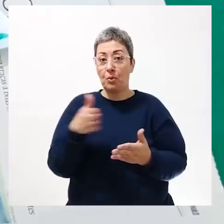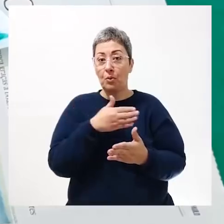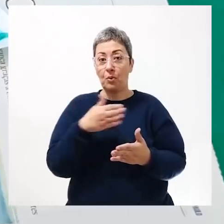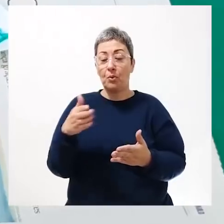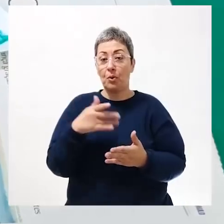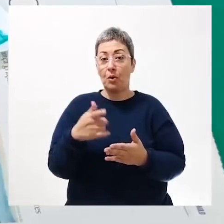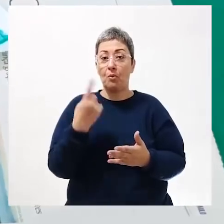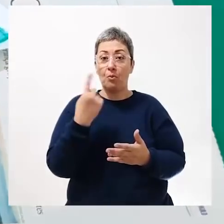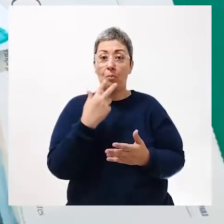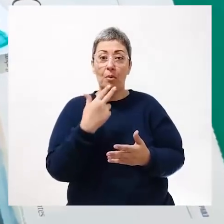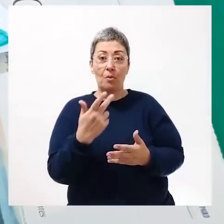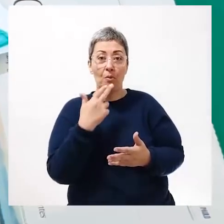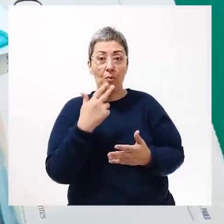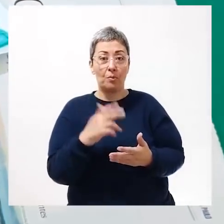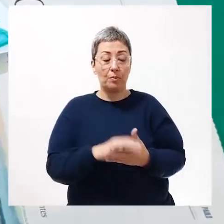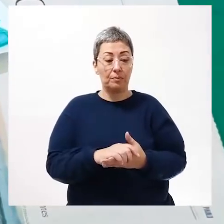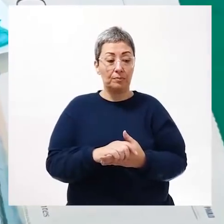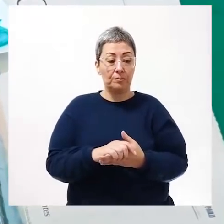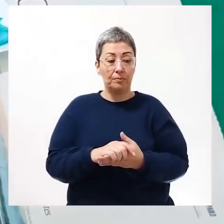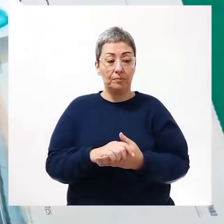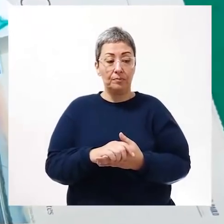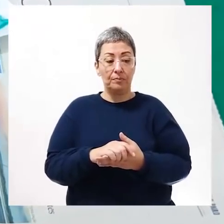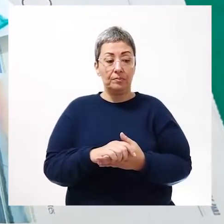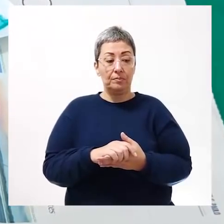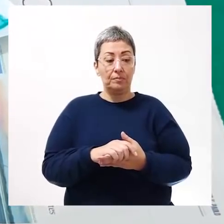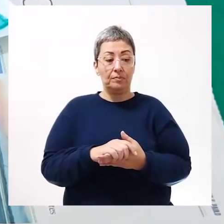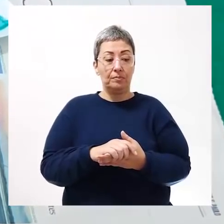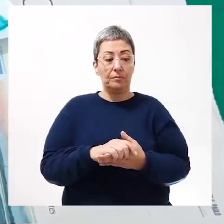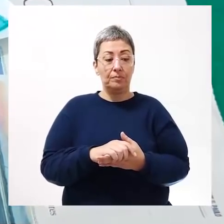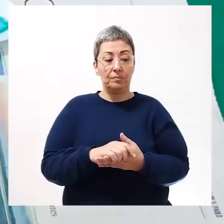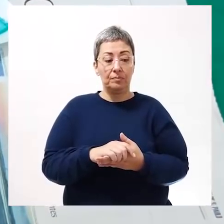só aqui para vocês verem.